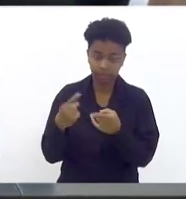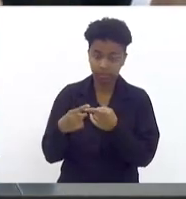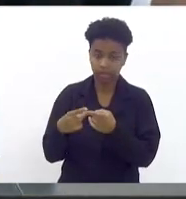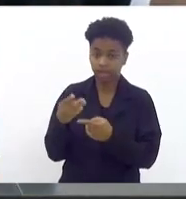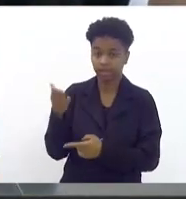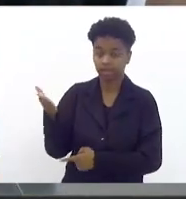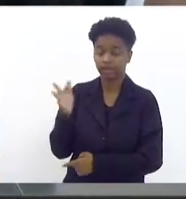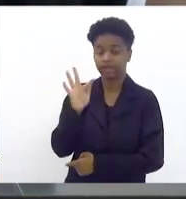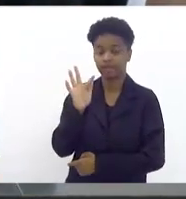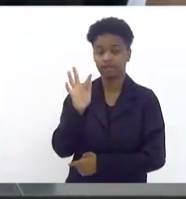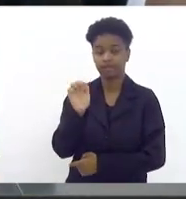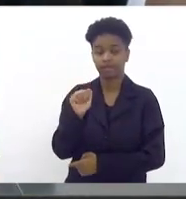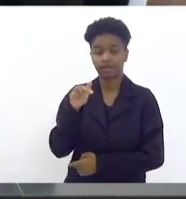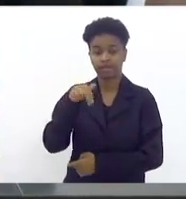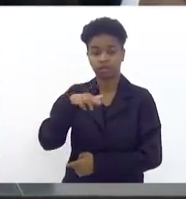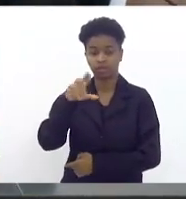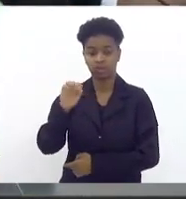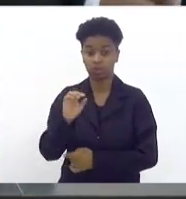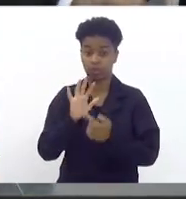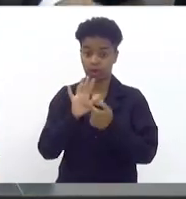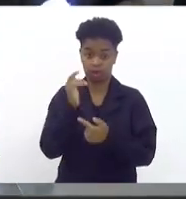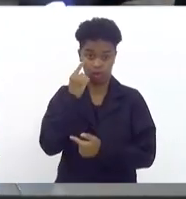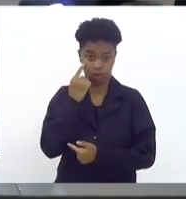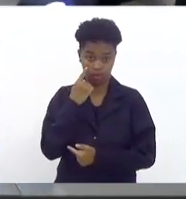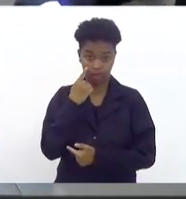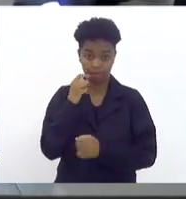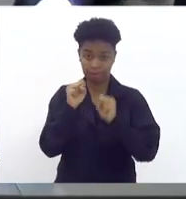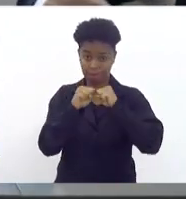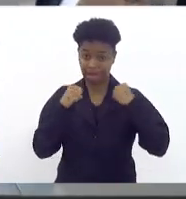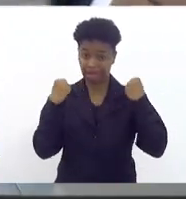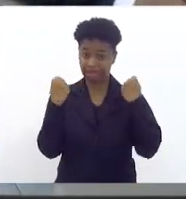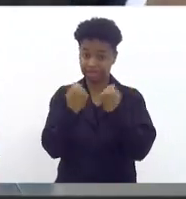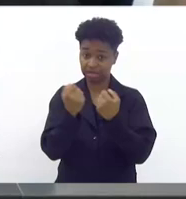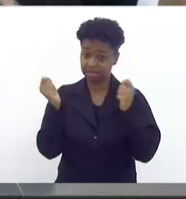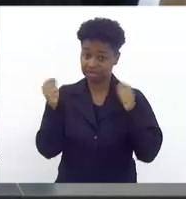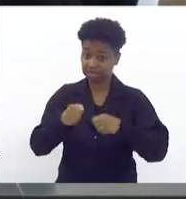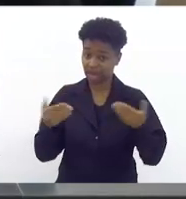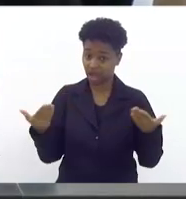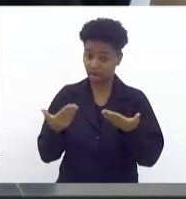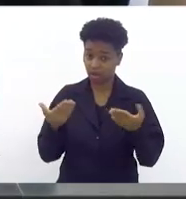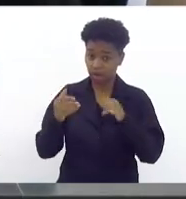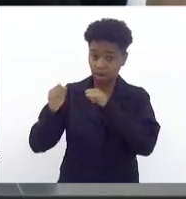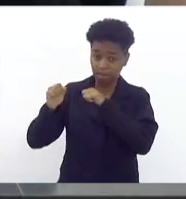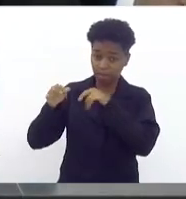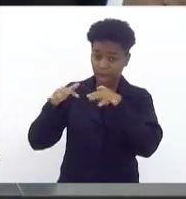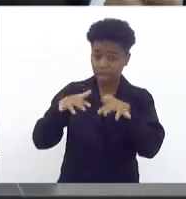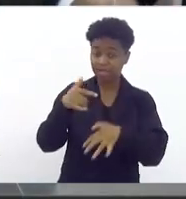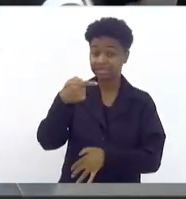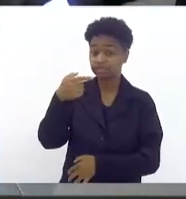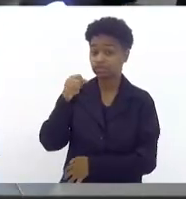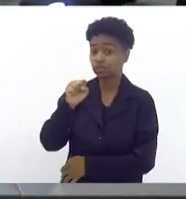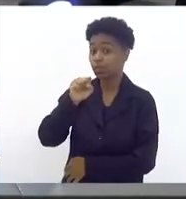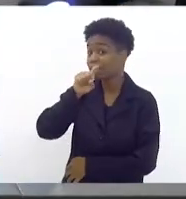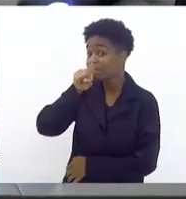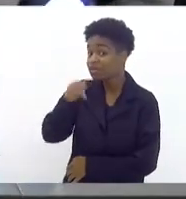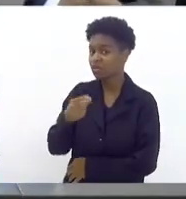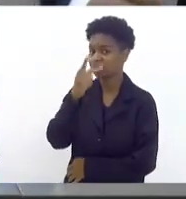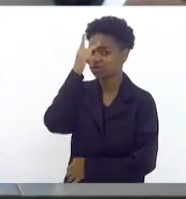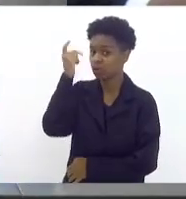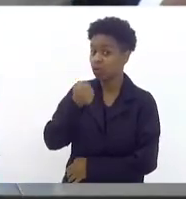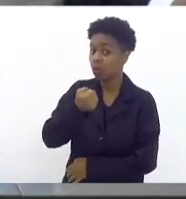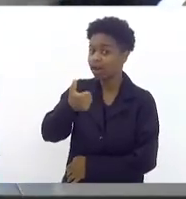traz aqui, Maracanã, capacidade atual de público, 78 mil, quase 79 mil